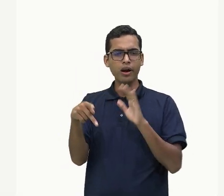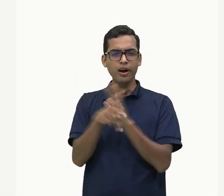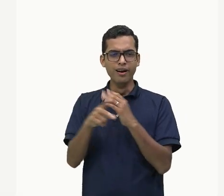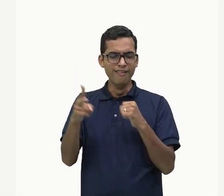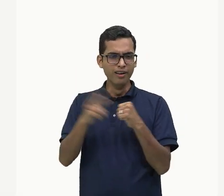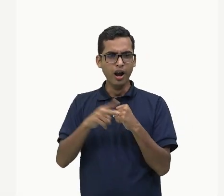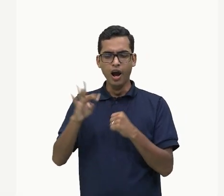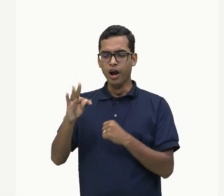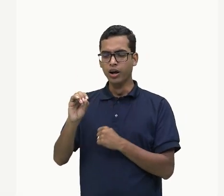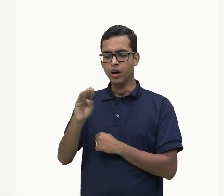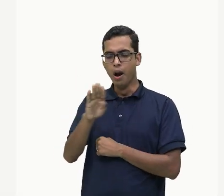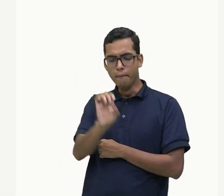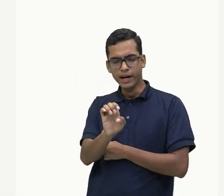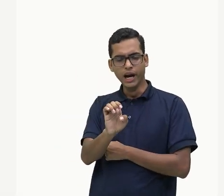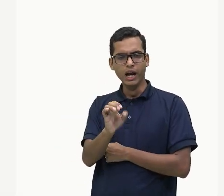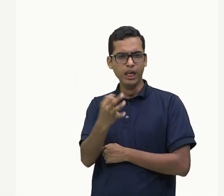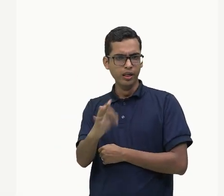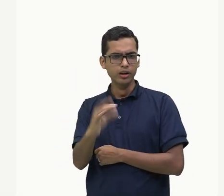were.